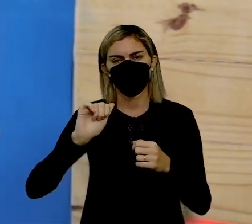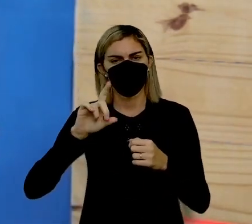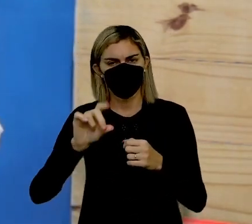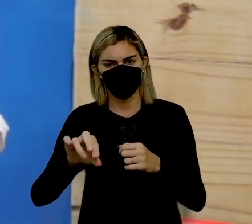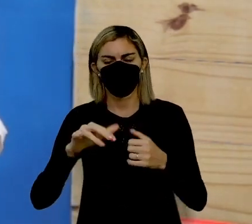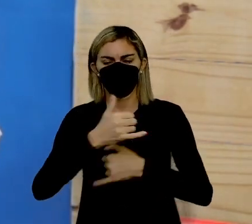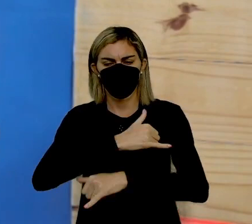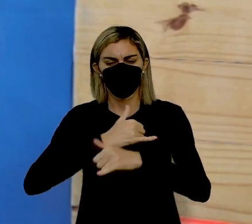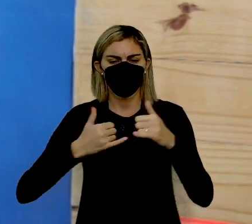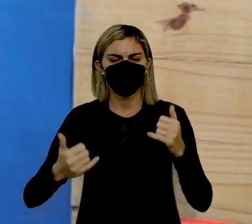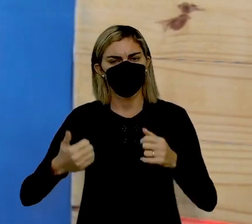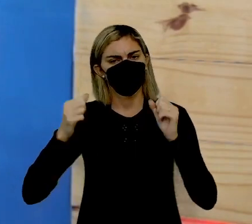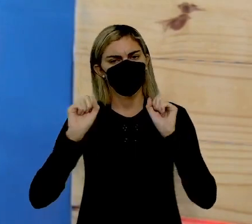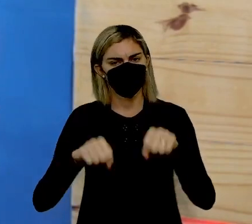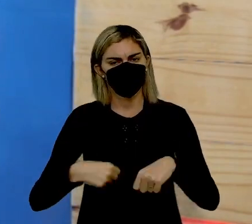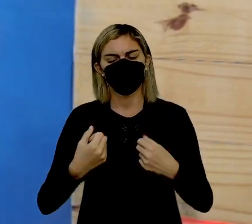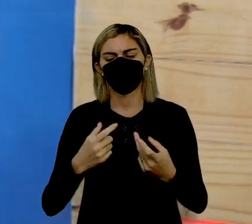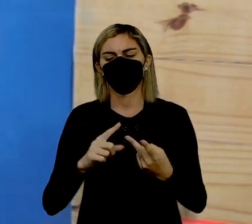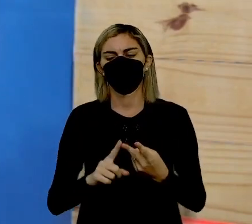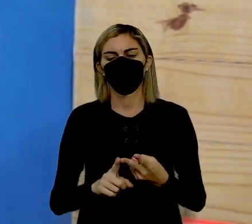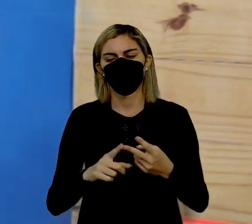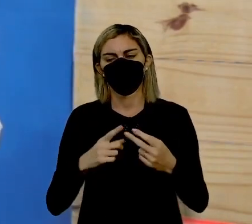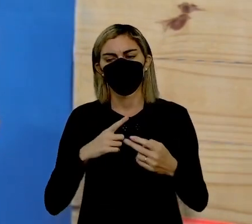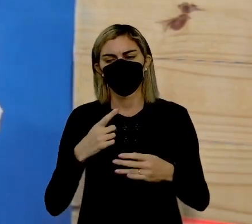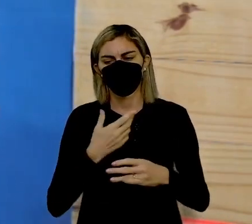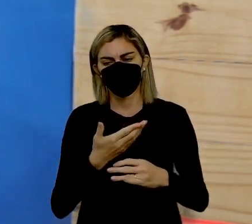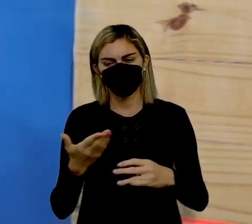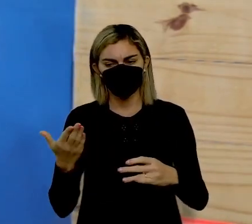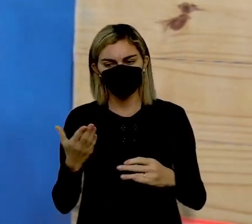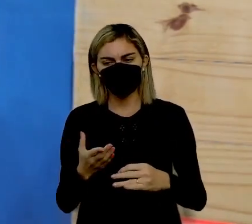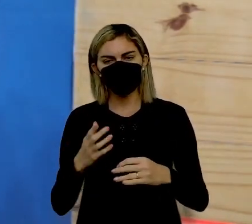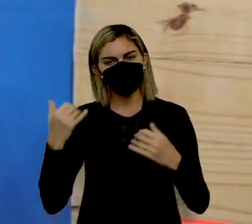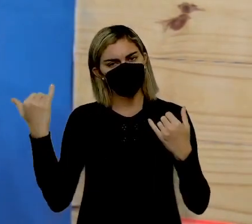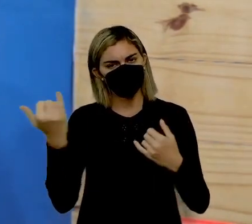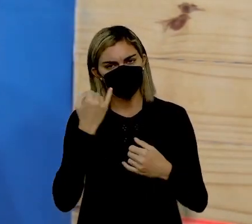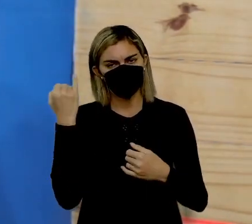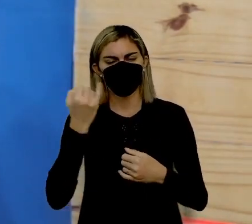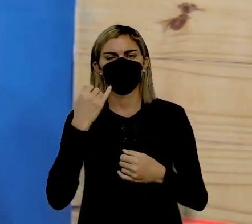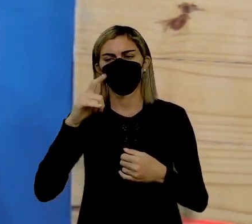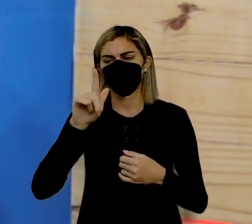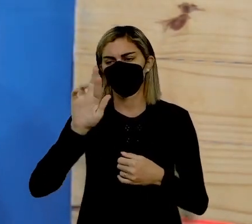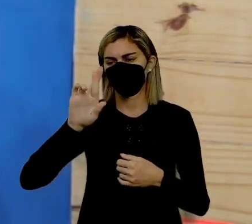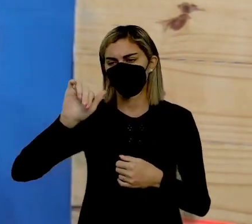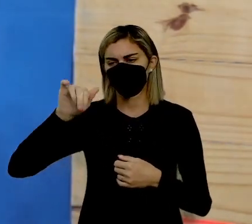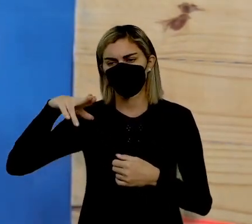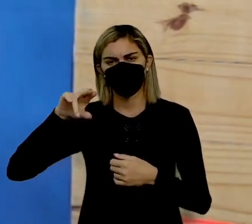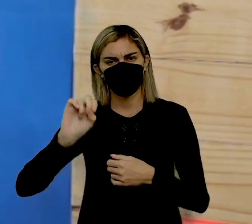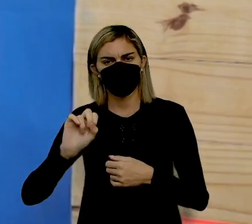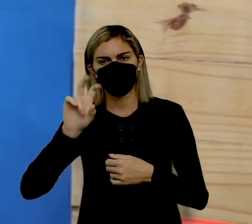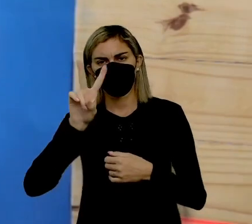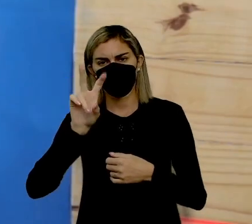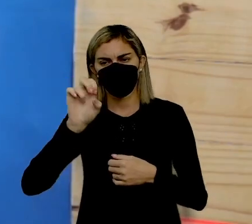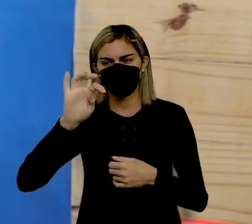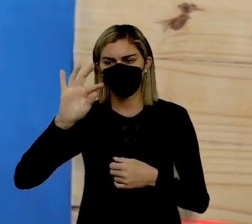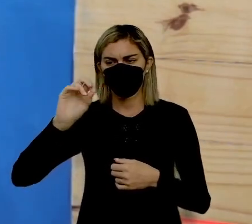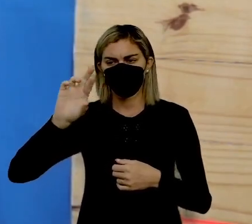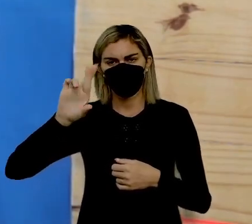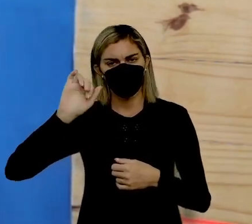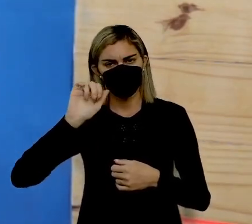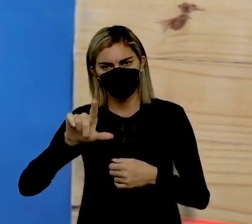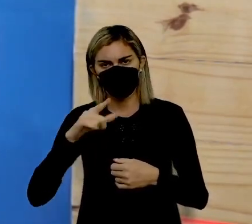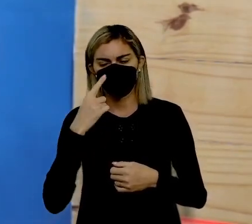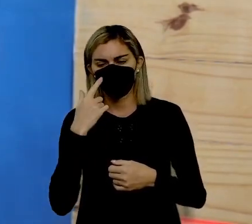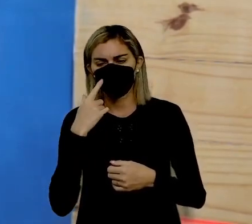energia potencial é escalar, mas o campo é essencialmente uma grandeza vetorial. Vamos agora particularizar